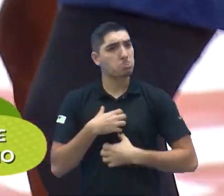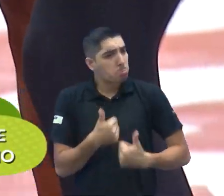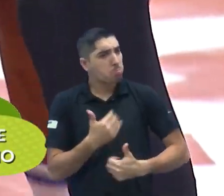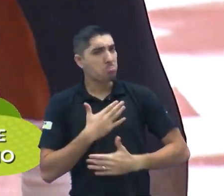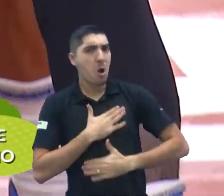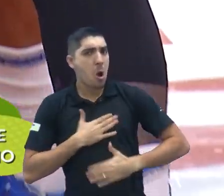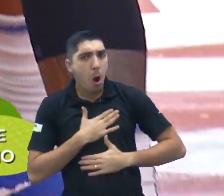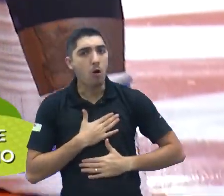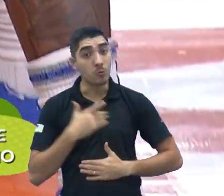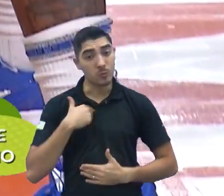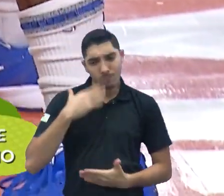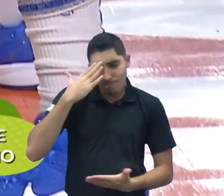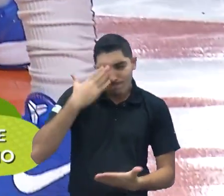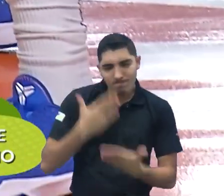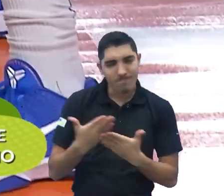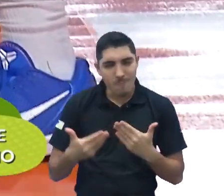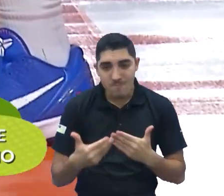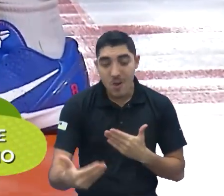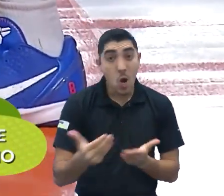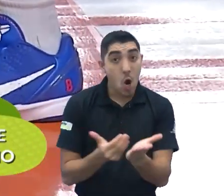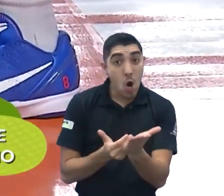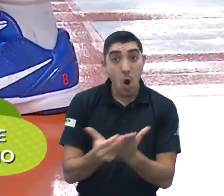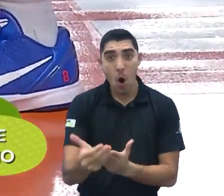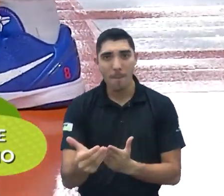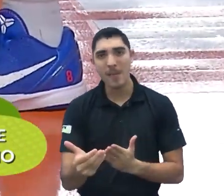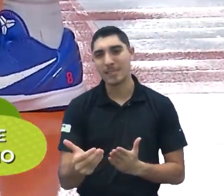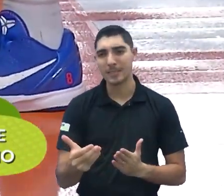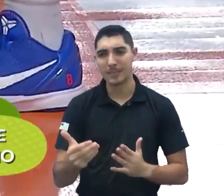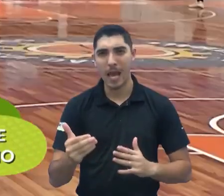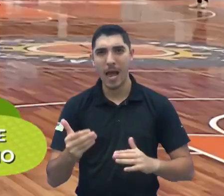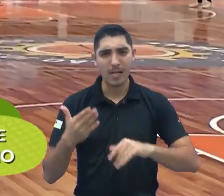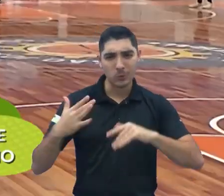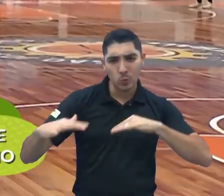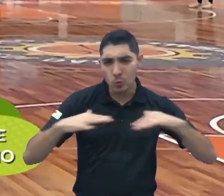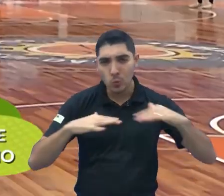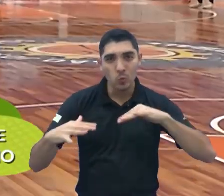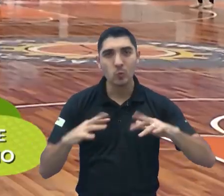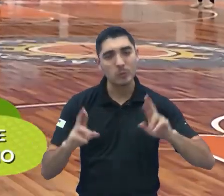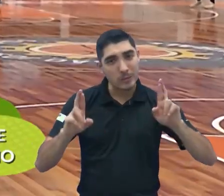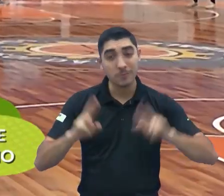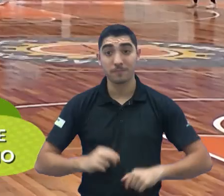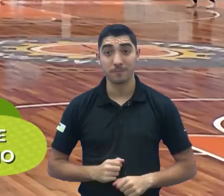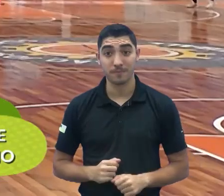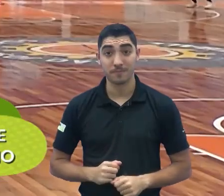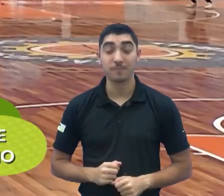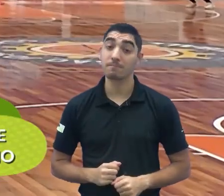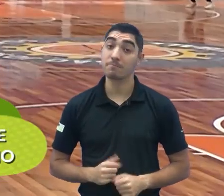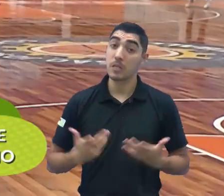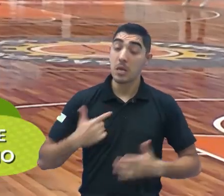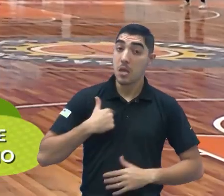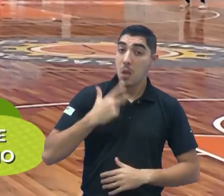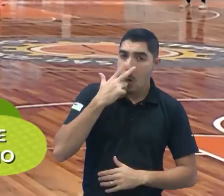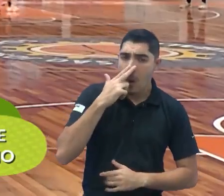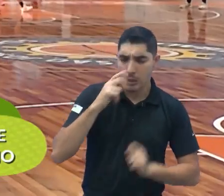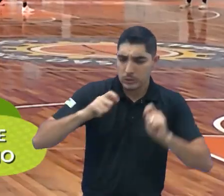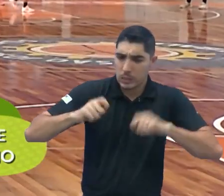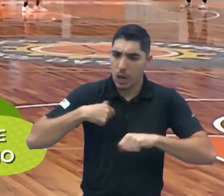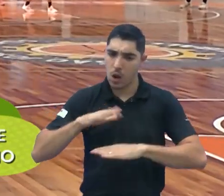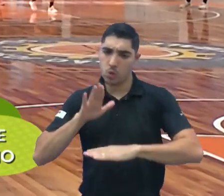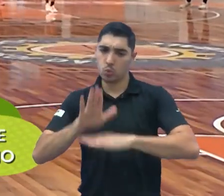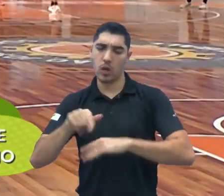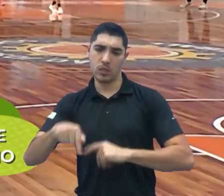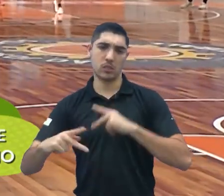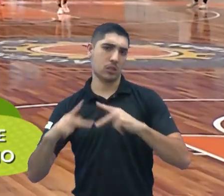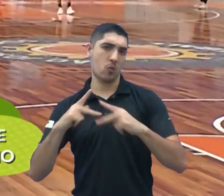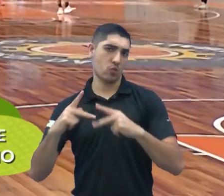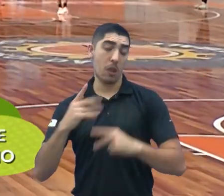confiante para estrear nas próximas semanas para ajudar e muito na equipe. Eu acho que eu posso ajudar o time com meu estilo de jogo, que